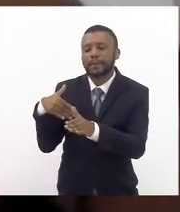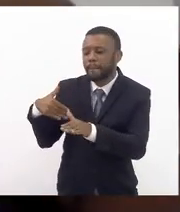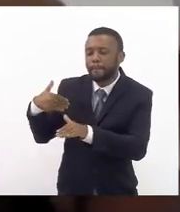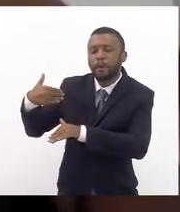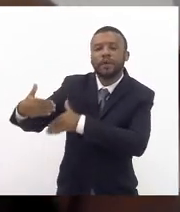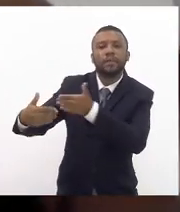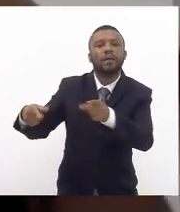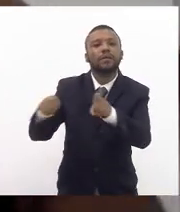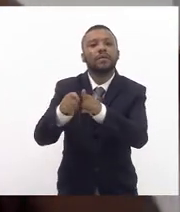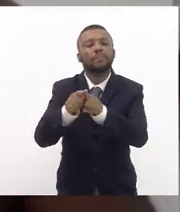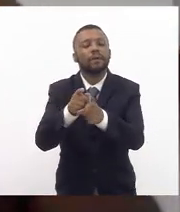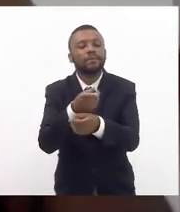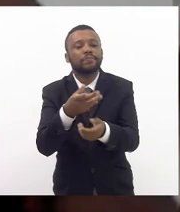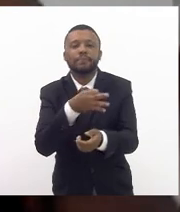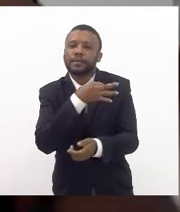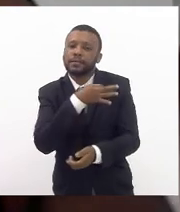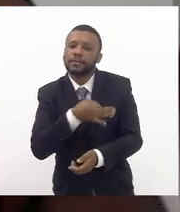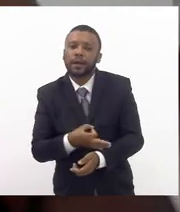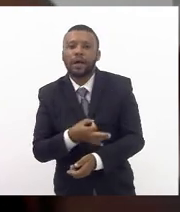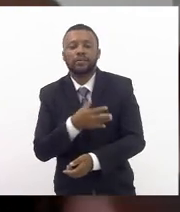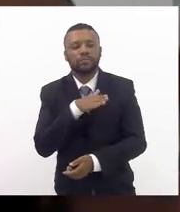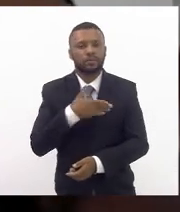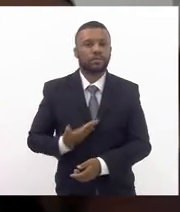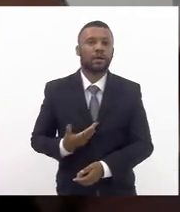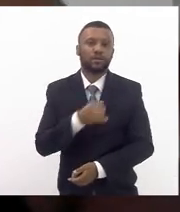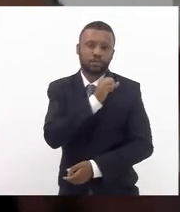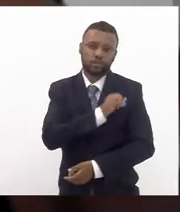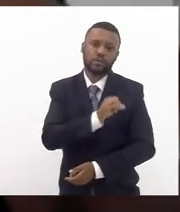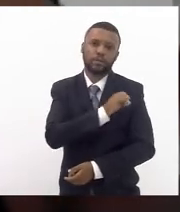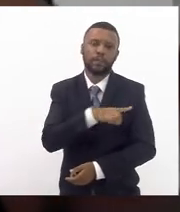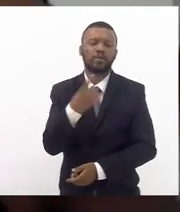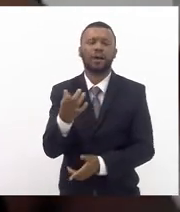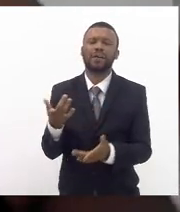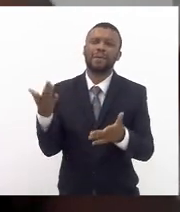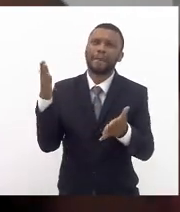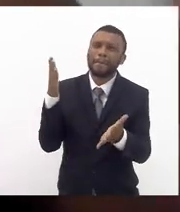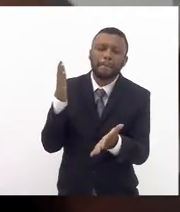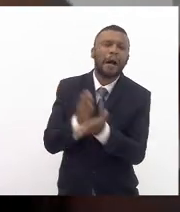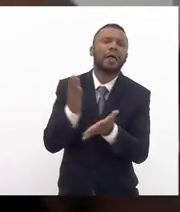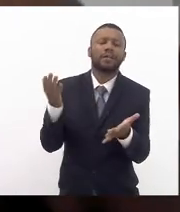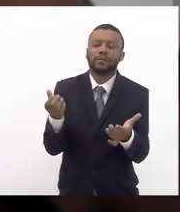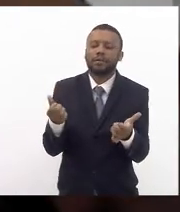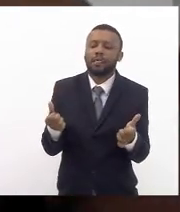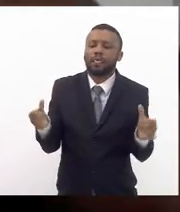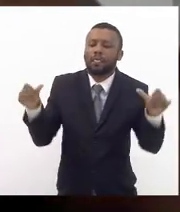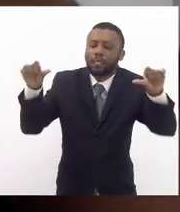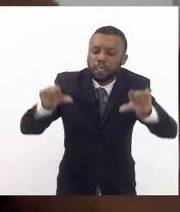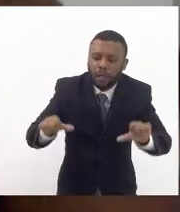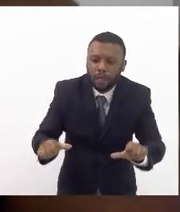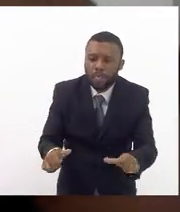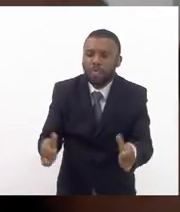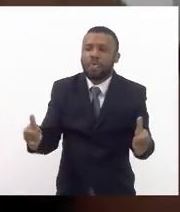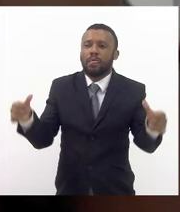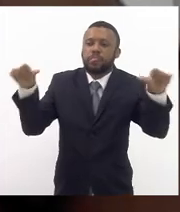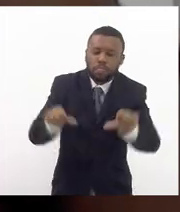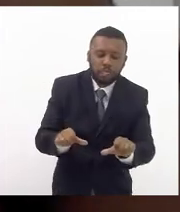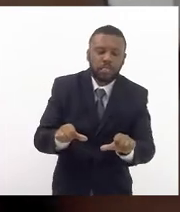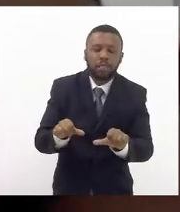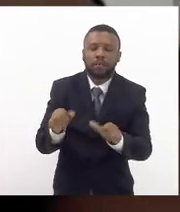para a dignidade do Estado do Rio de Janeiro, para a gente deixar de patinar, para a gente deixar de ter a espada